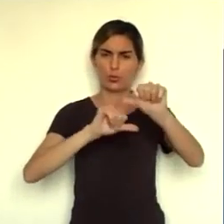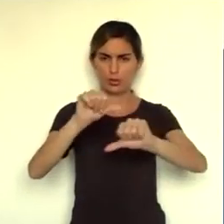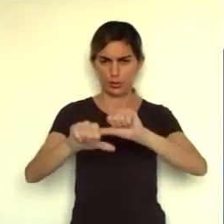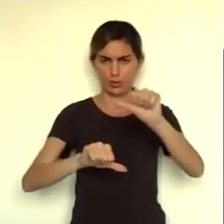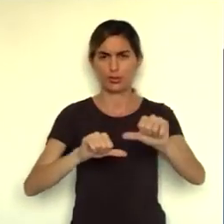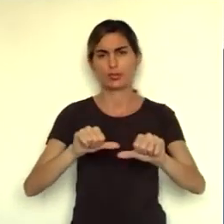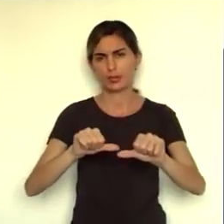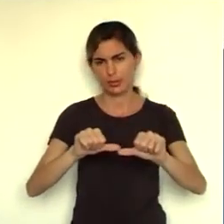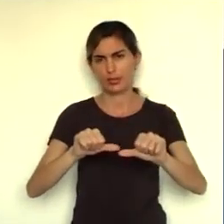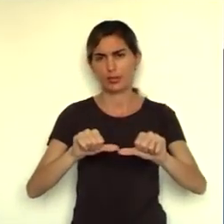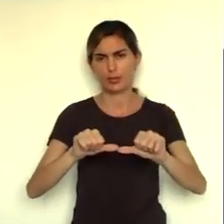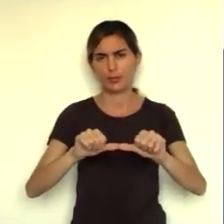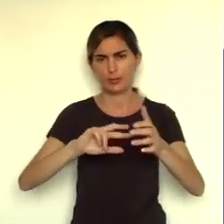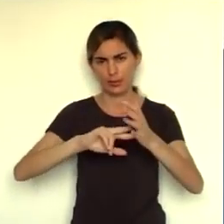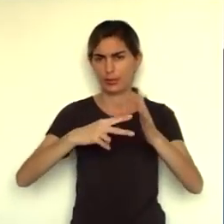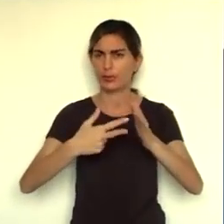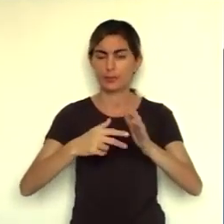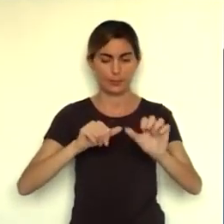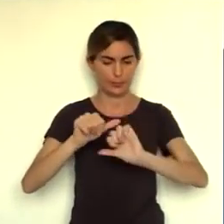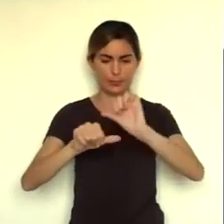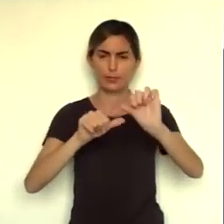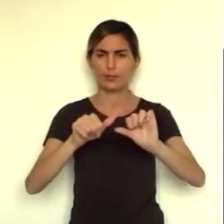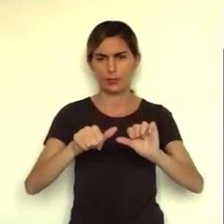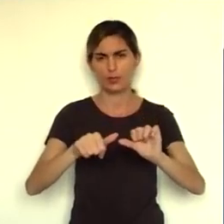modificações, transformações